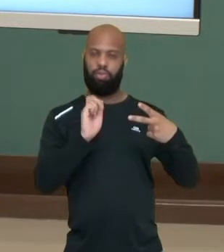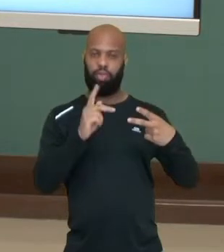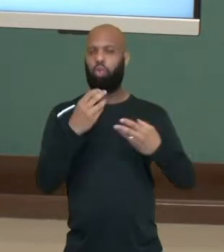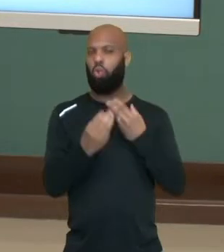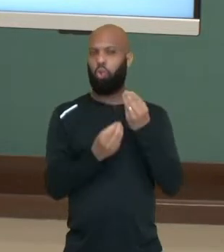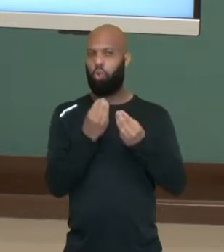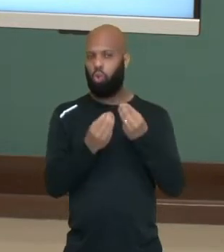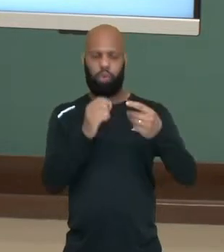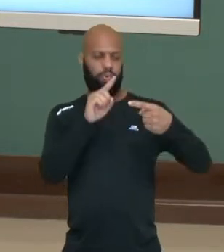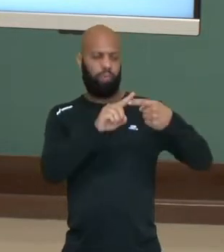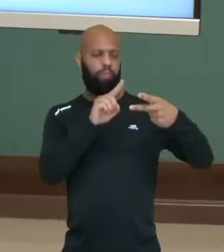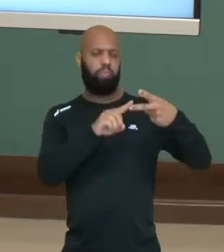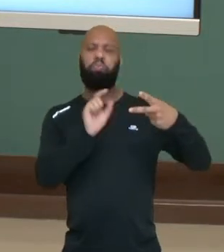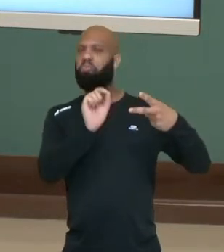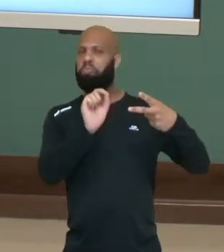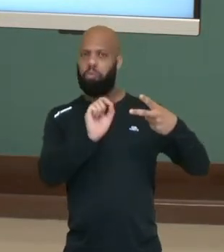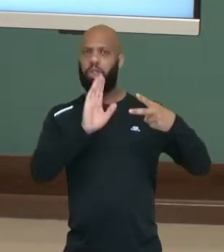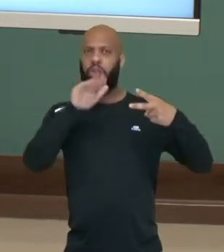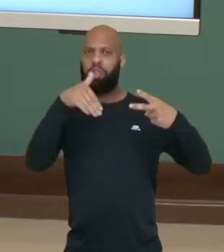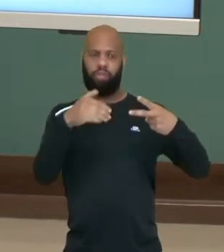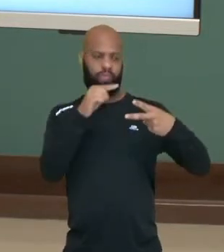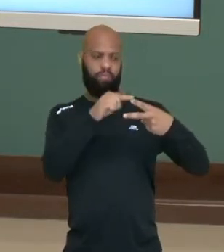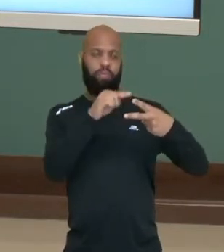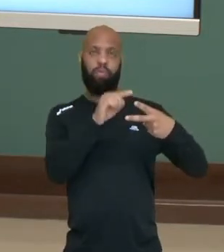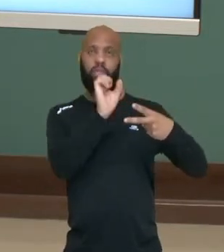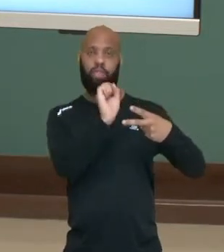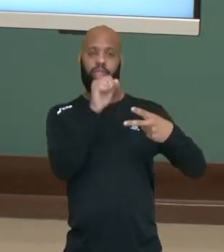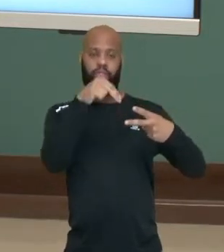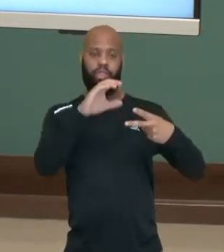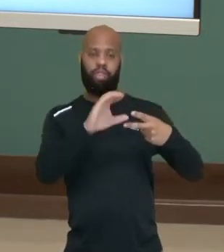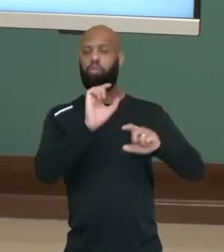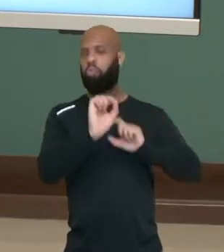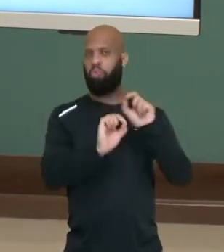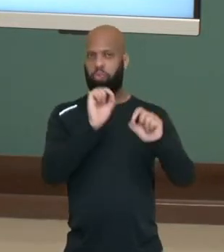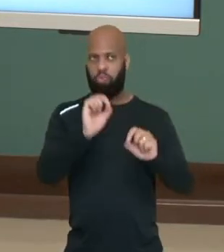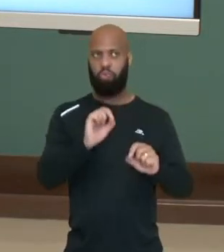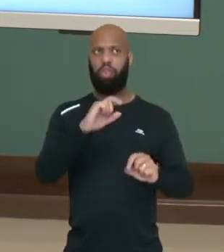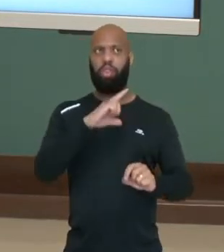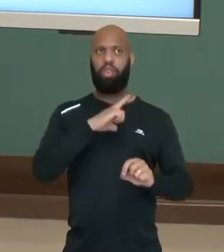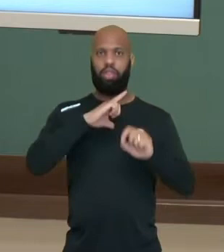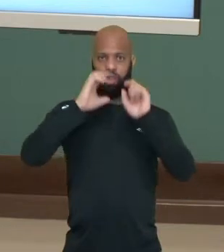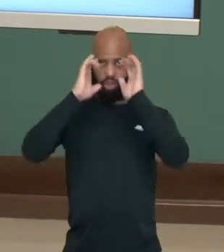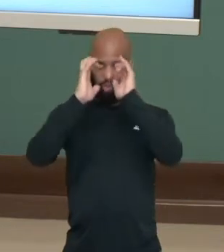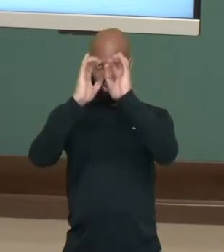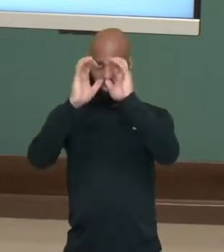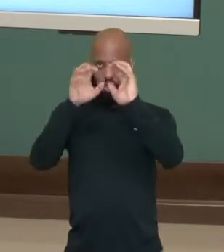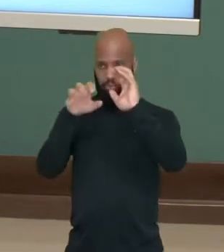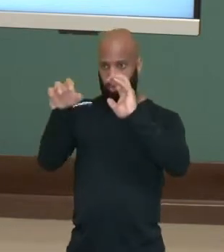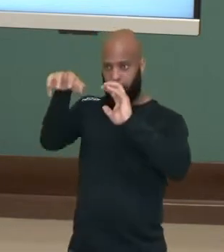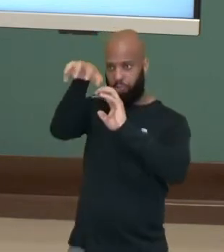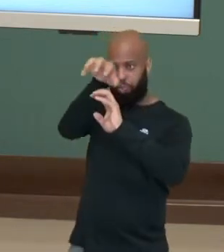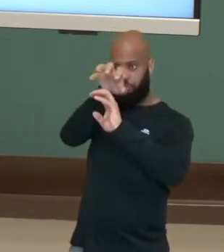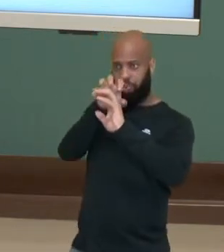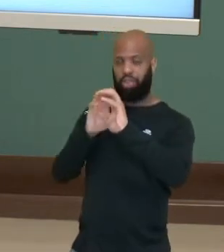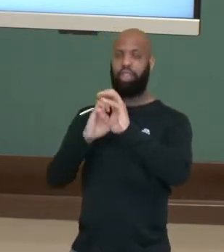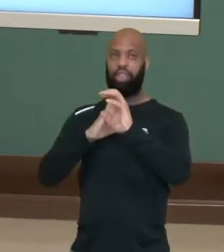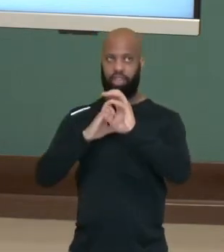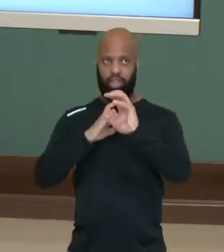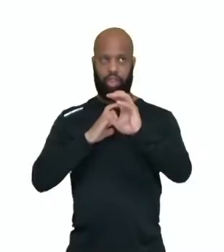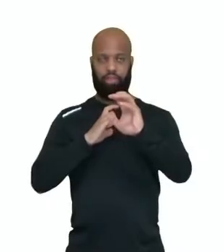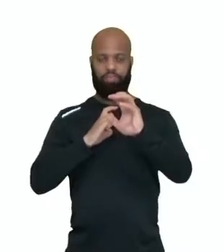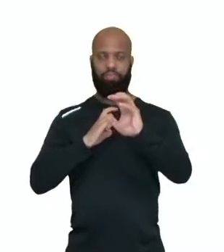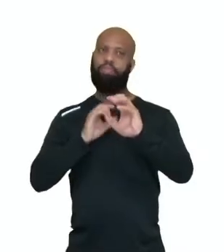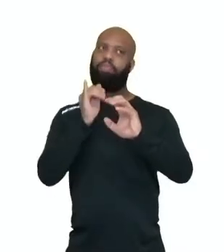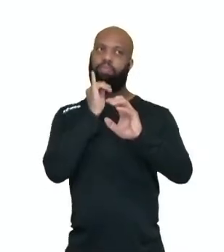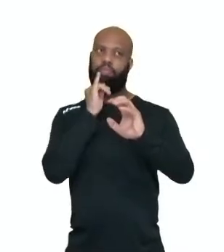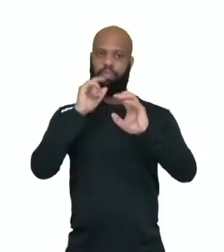é cada uma dessas partes, né? Então, o sistema nervoso central, ele é formado por todos os órgãos que nós temos aqui no encéfalo.